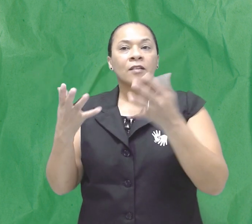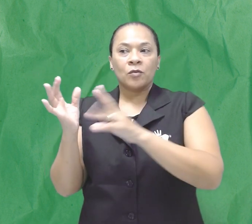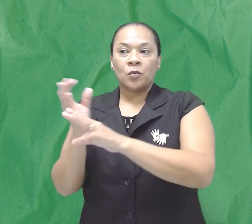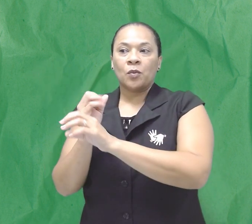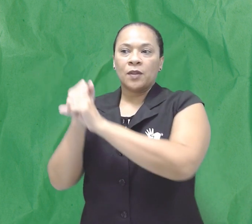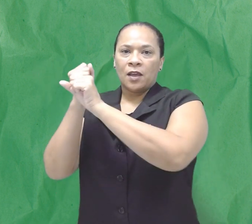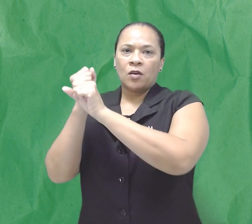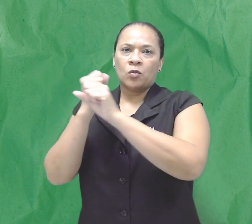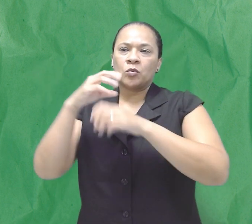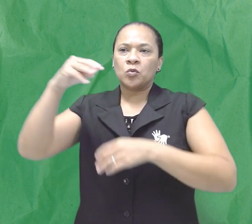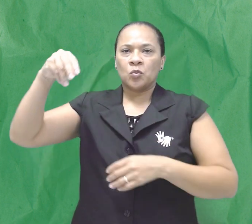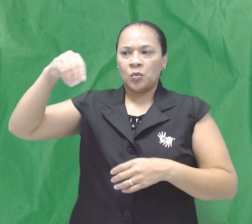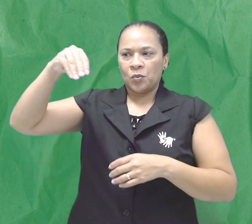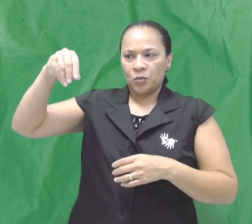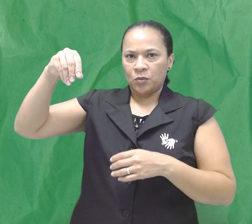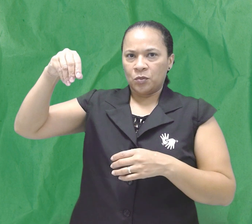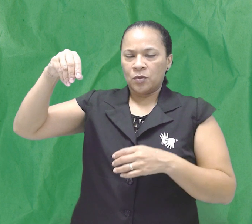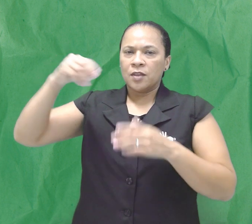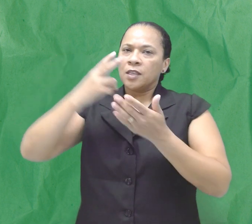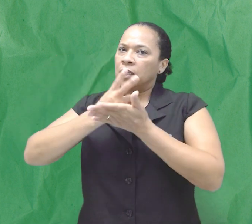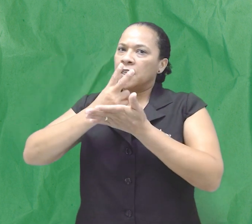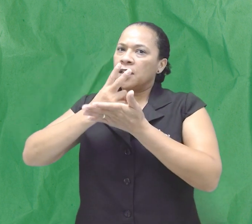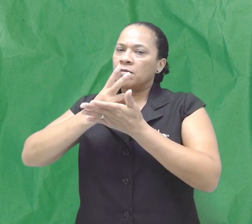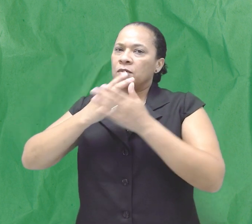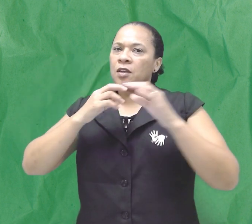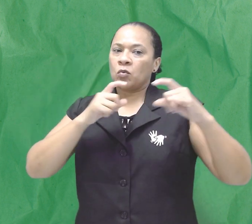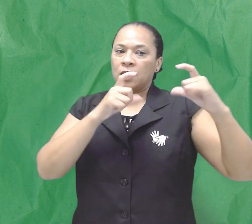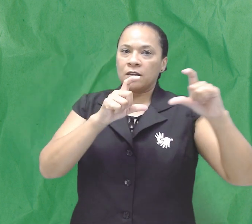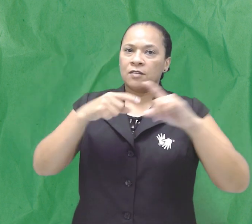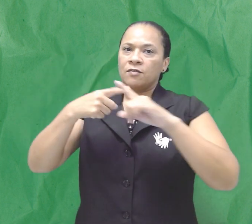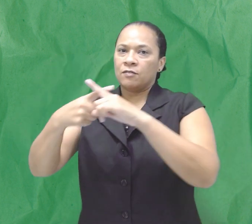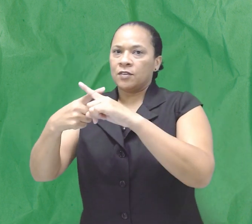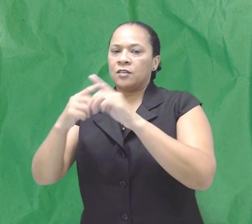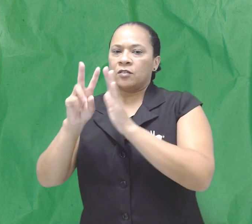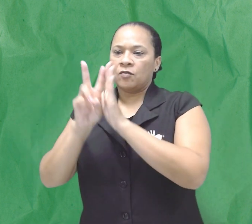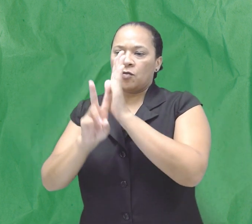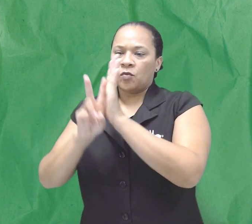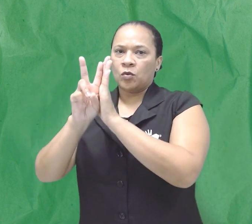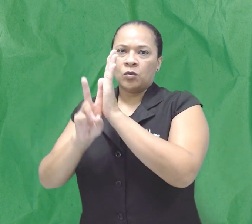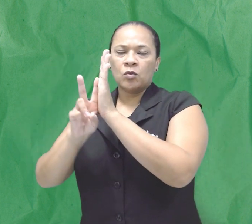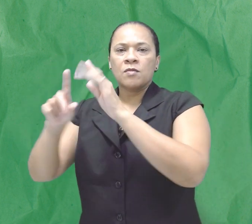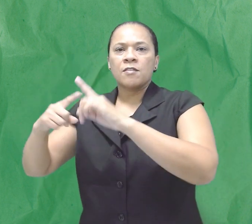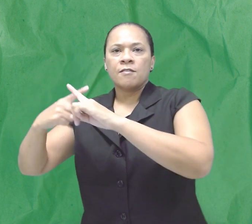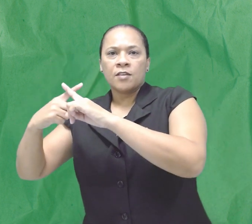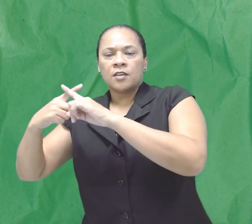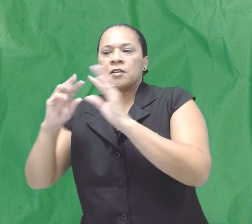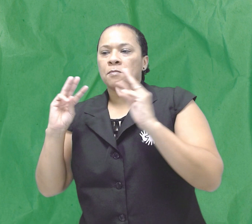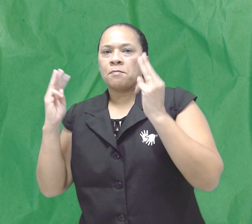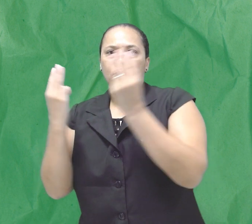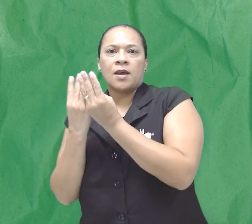ele vai sempre estar relacionado com a concentração vezes volume da solução, ou concentração vezes massa da